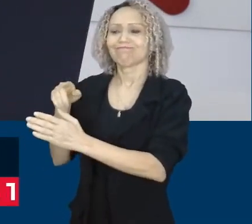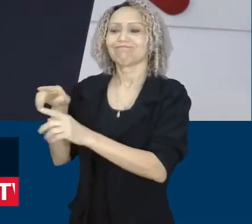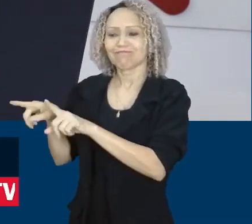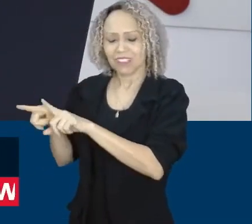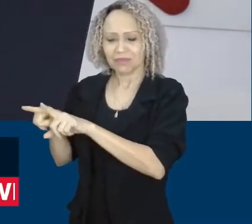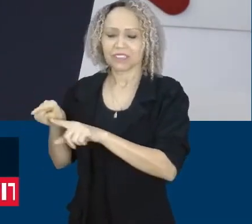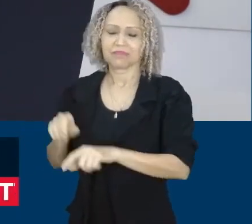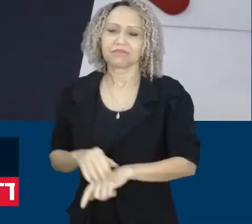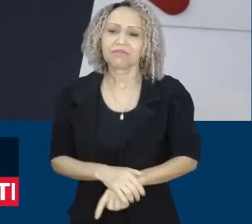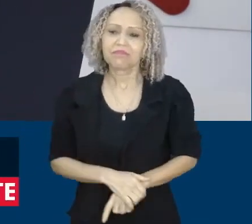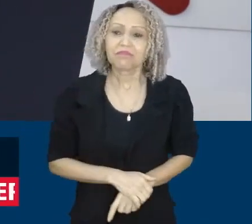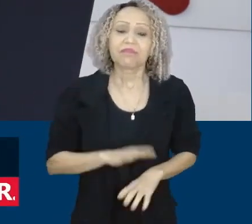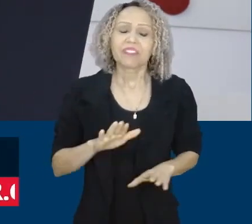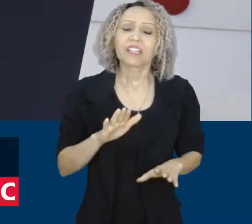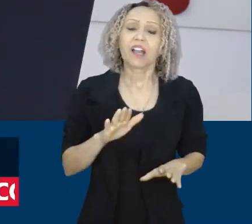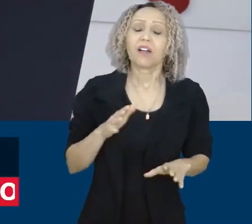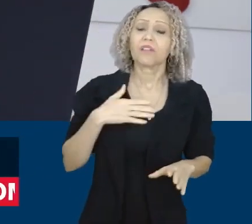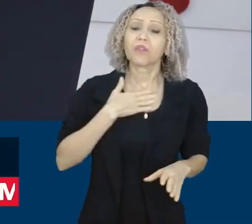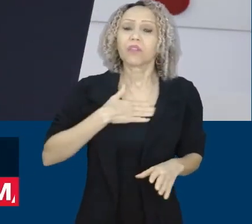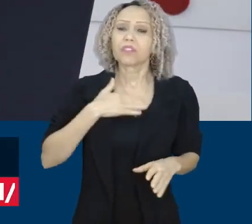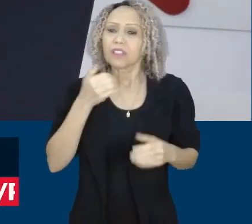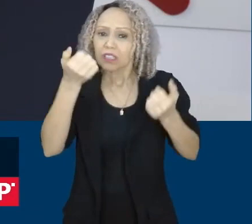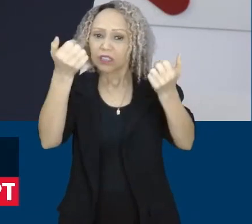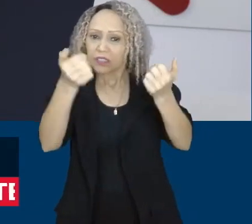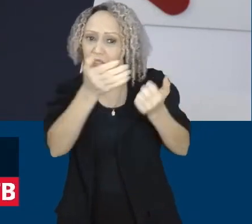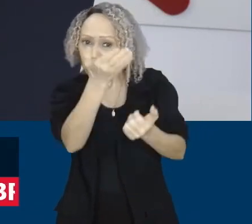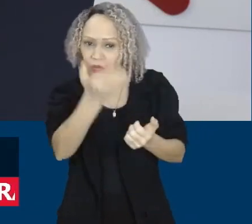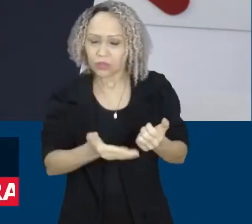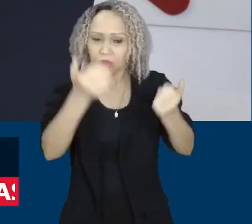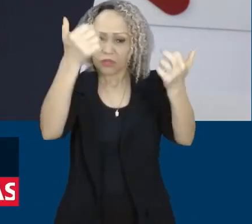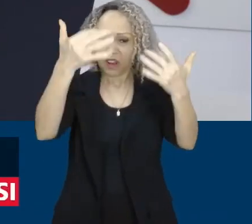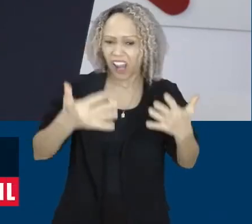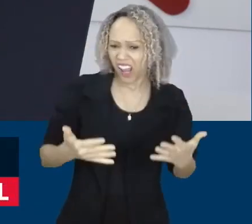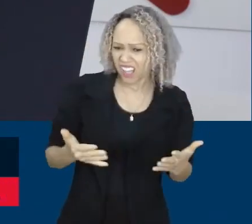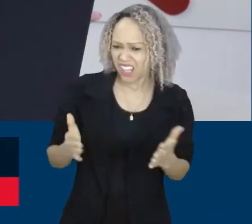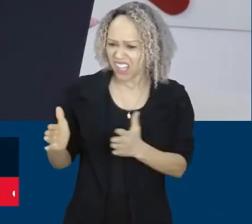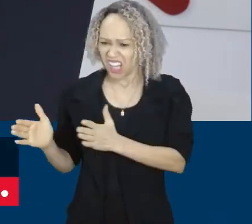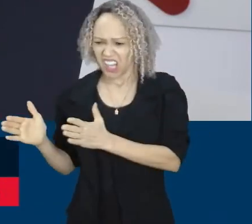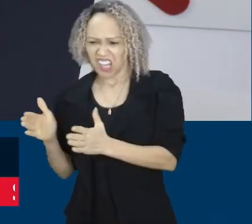falasse desse tempo de trevas para o setor cultural e também um pouquinho